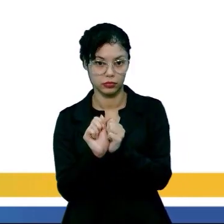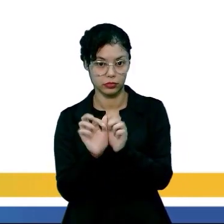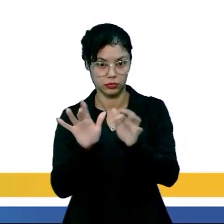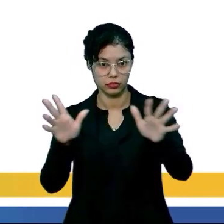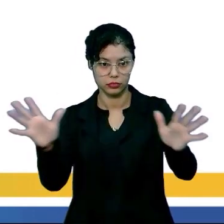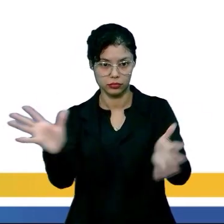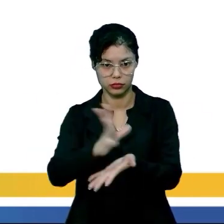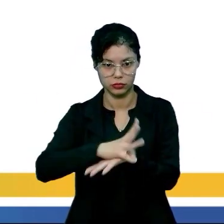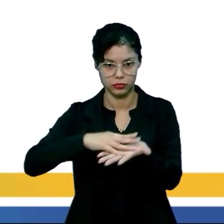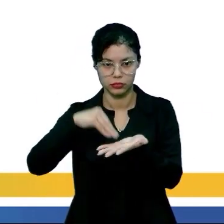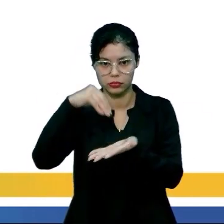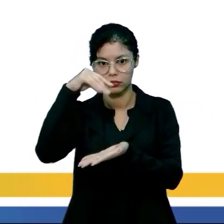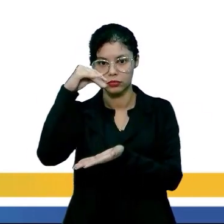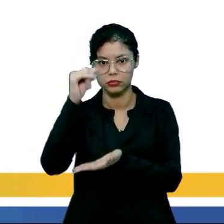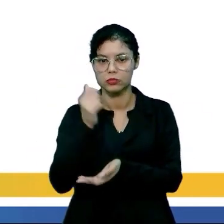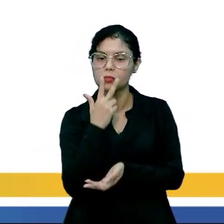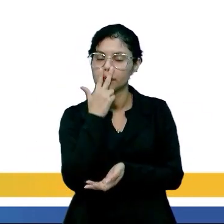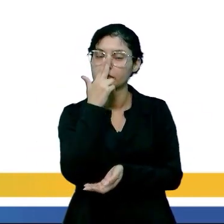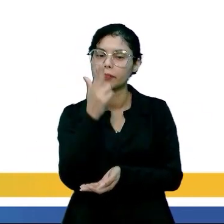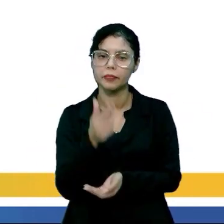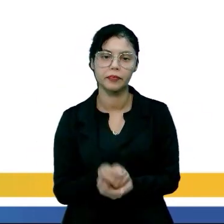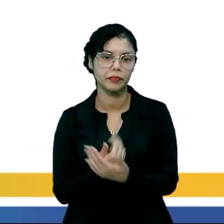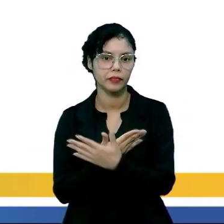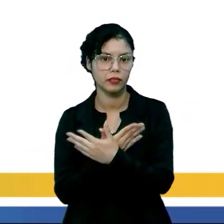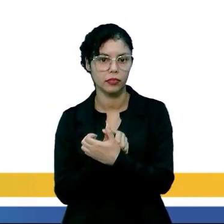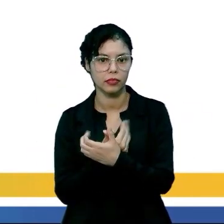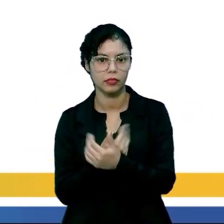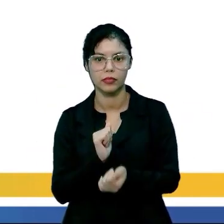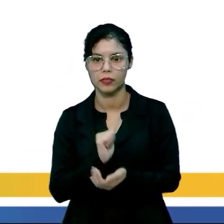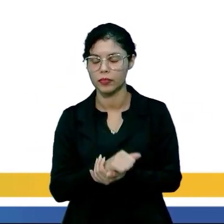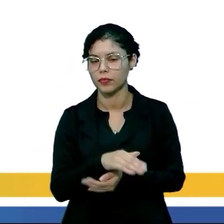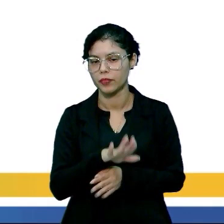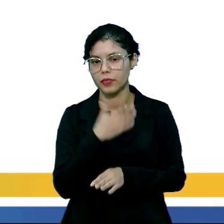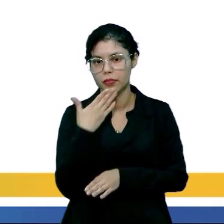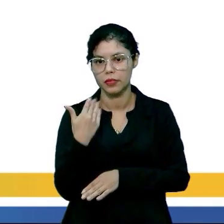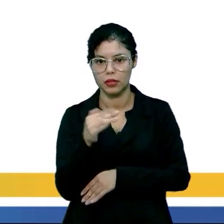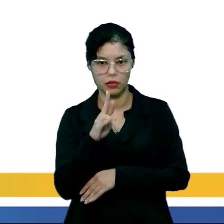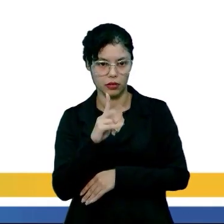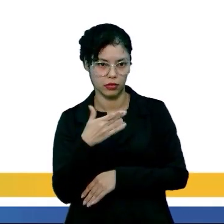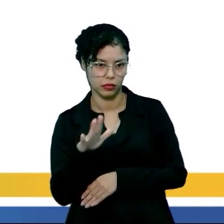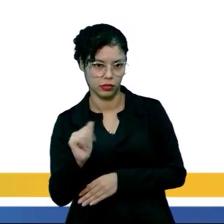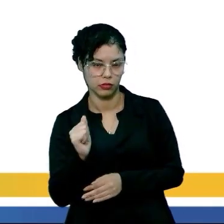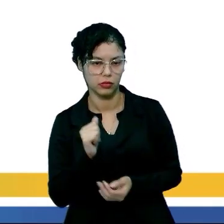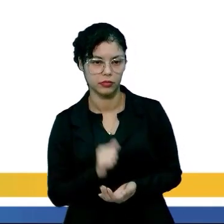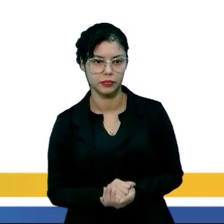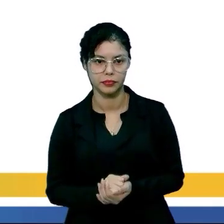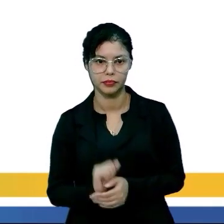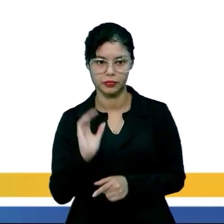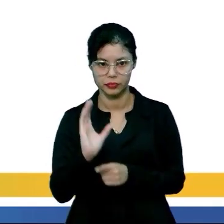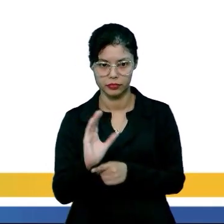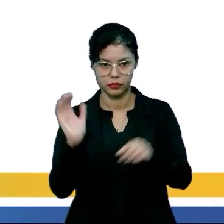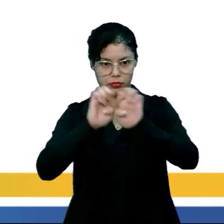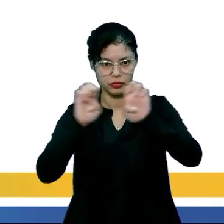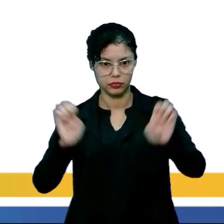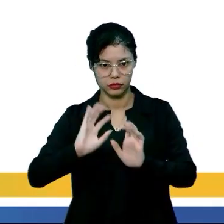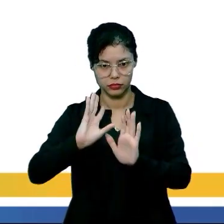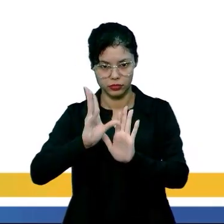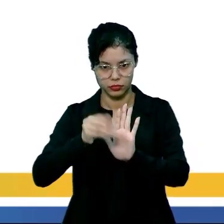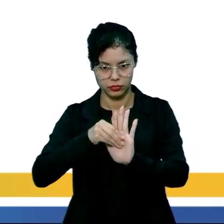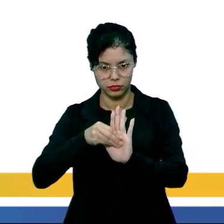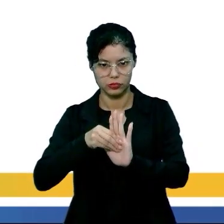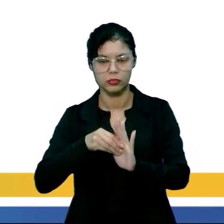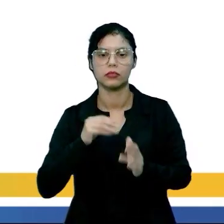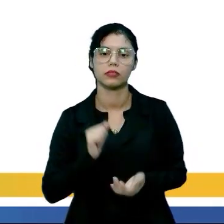B: expansões semelhantes a asas que favorecem a flutuação. Alternativa C: